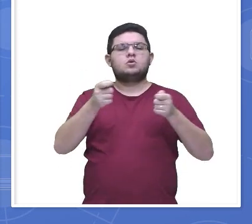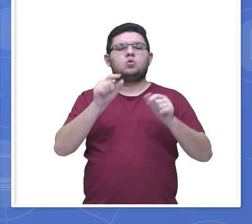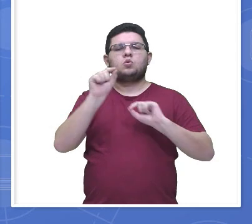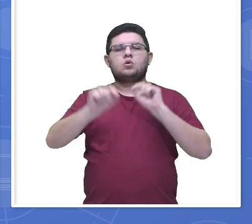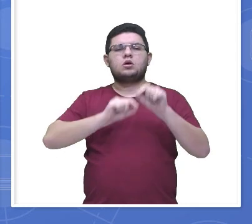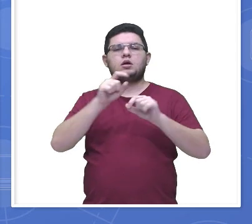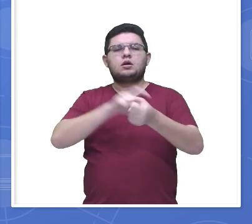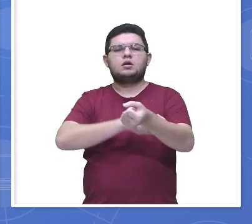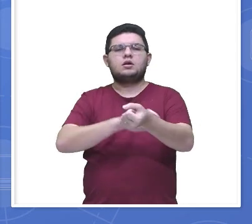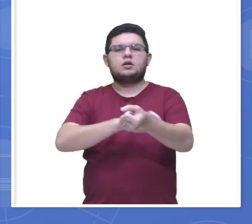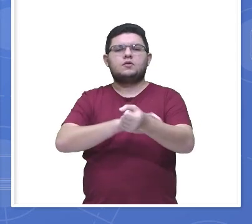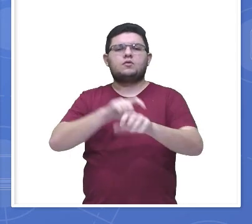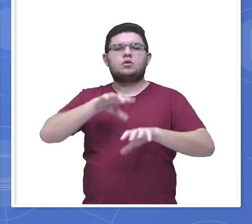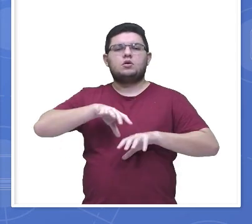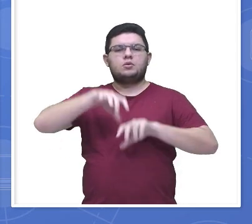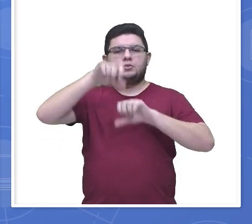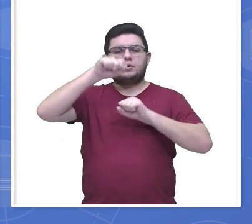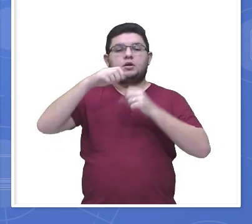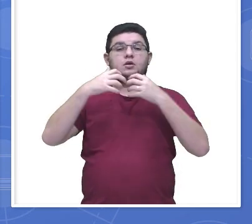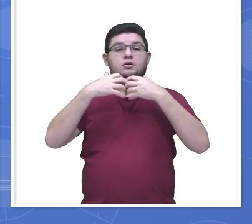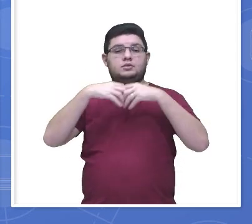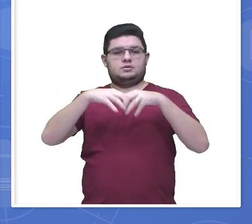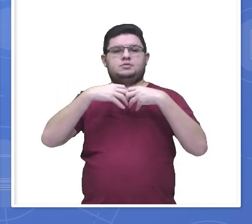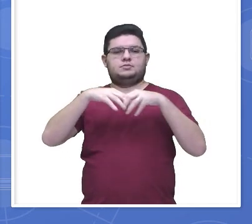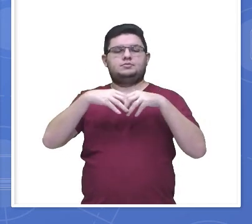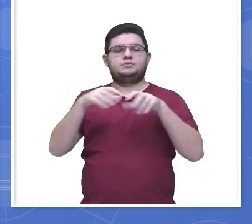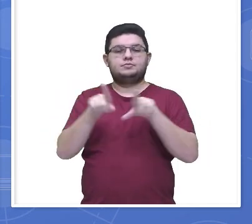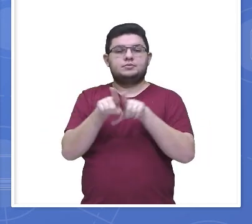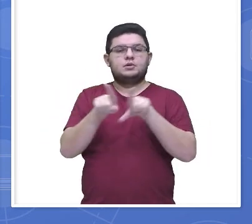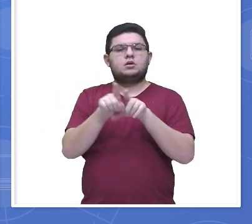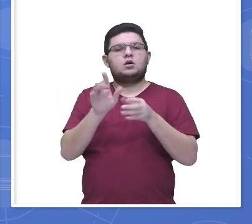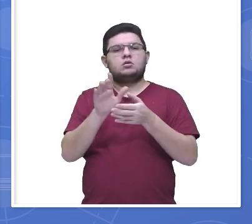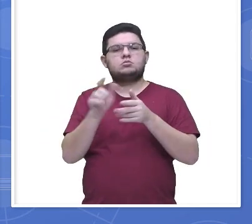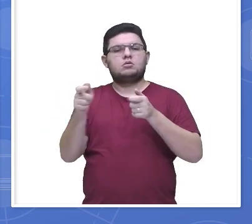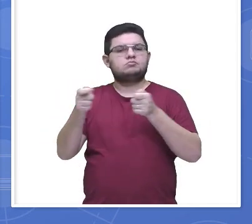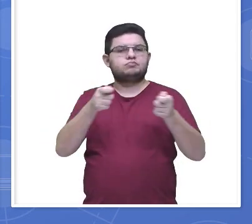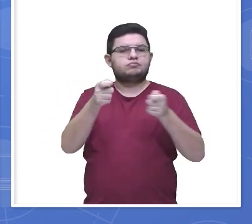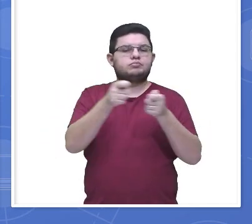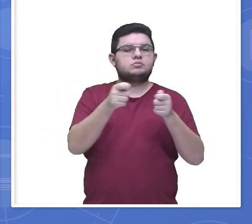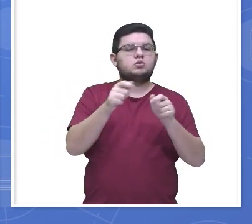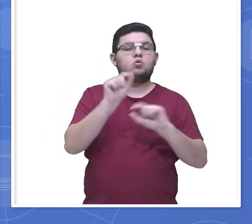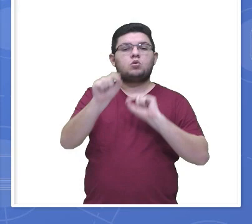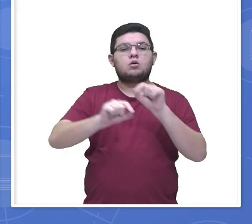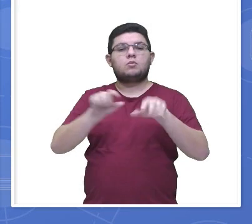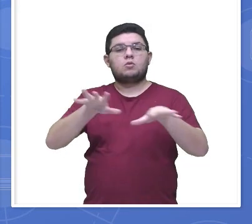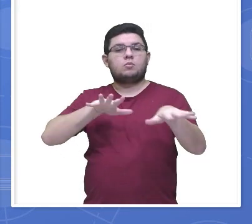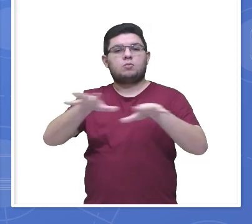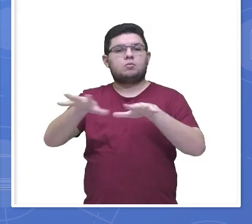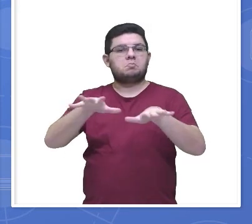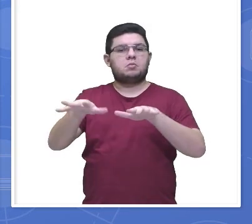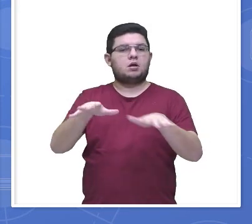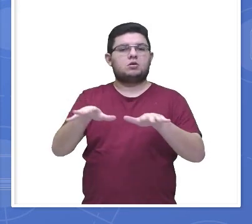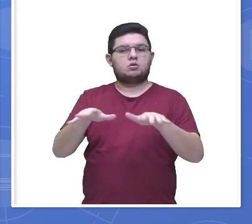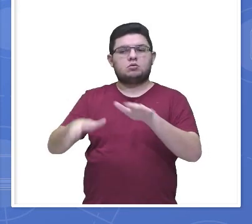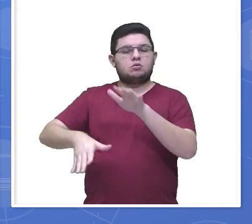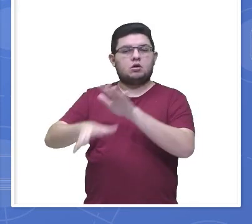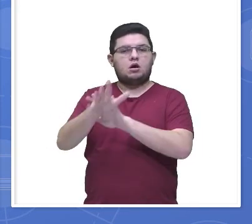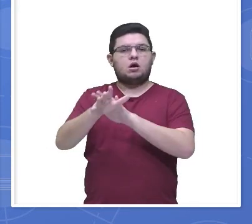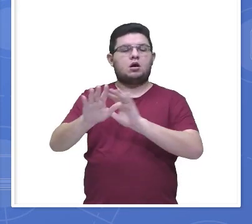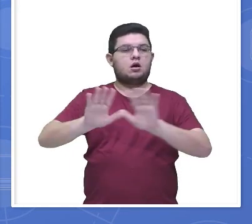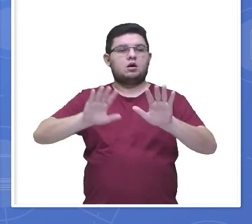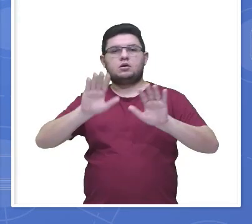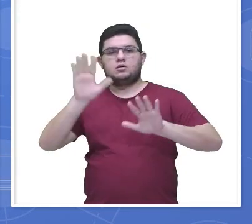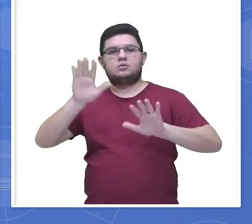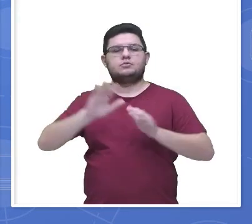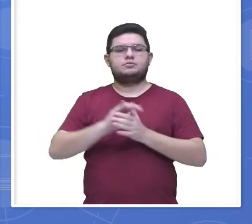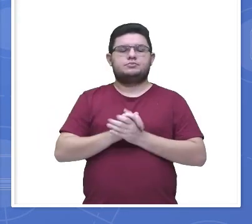para o cérebro e também coordenar os atos involuntários, que são chamados ali de atos reflexos, né?